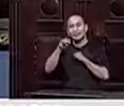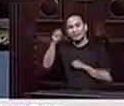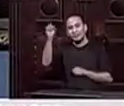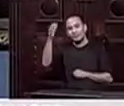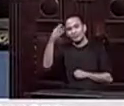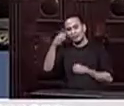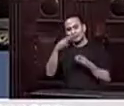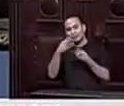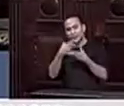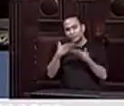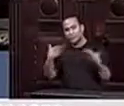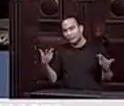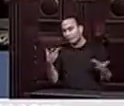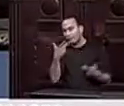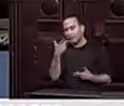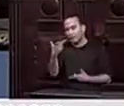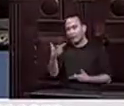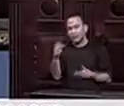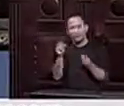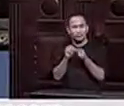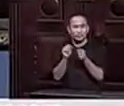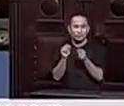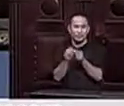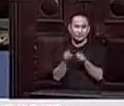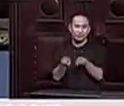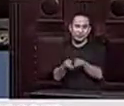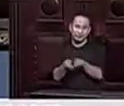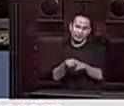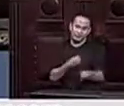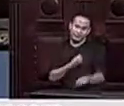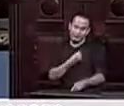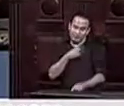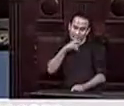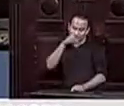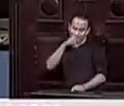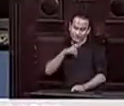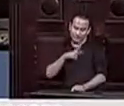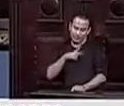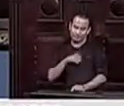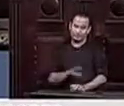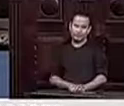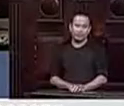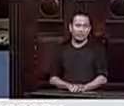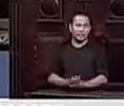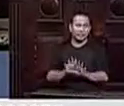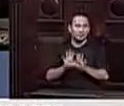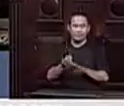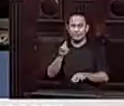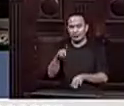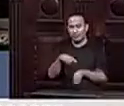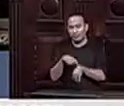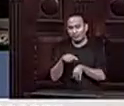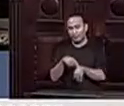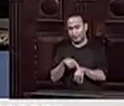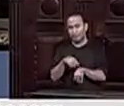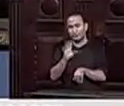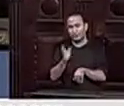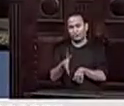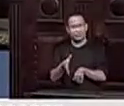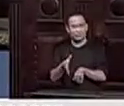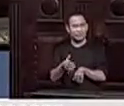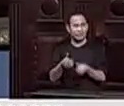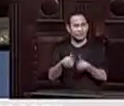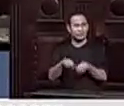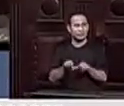que é dito, tudo aquilo que é feito, até mesmo da vida pessoal, né? Mas é a era, já exposta no